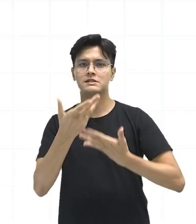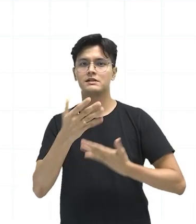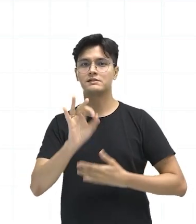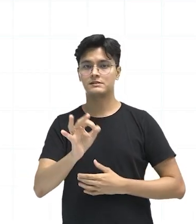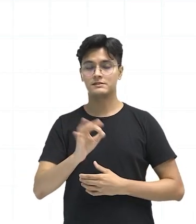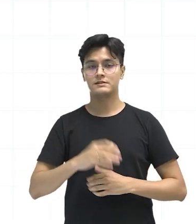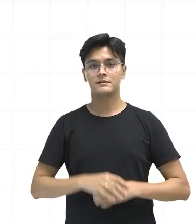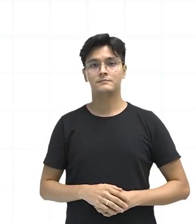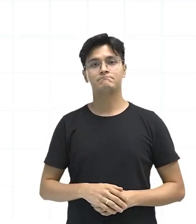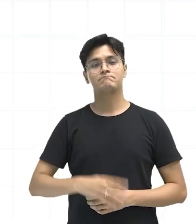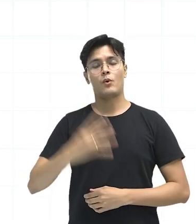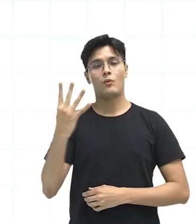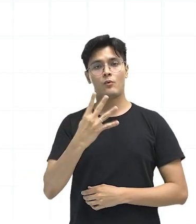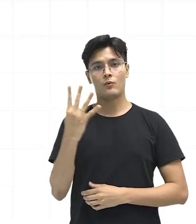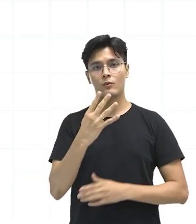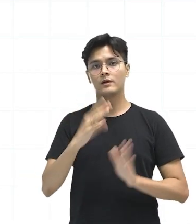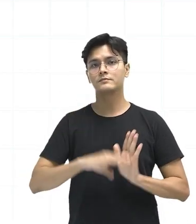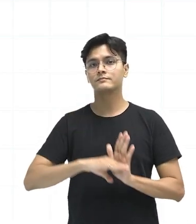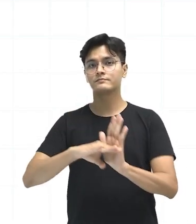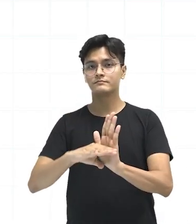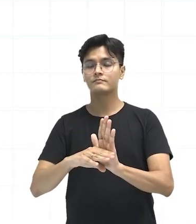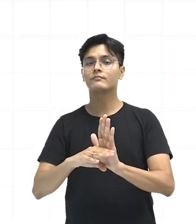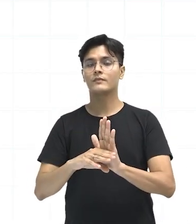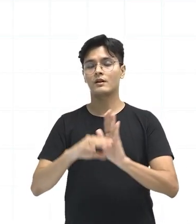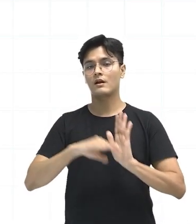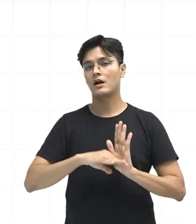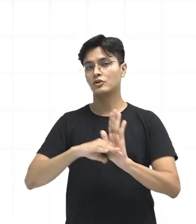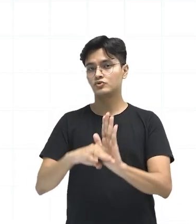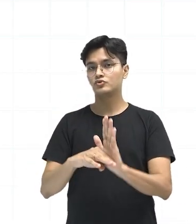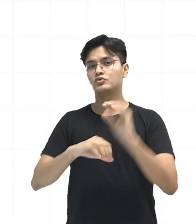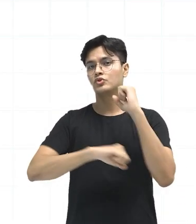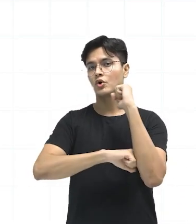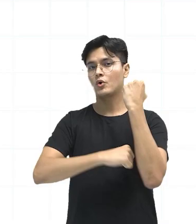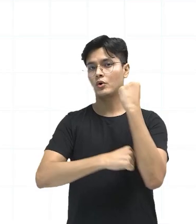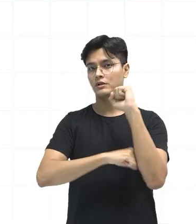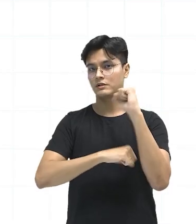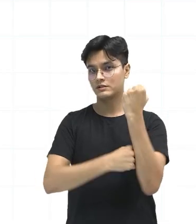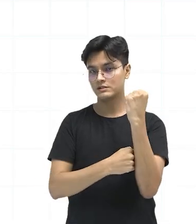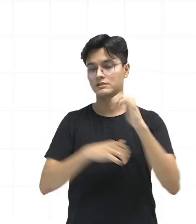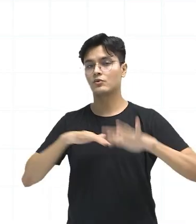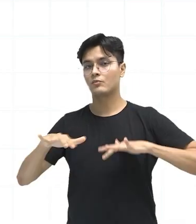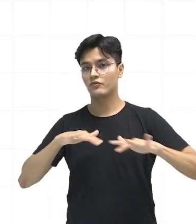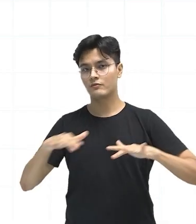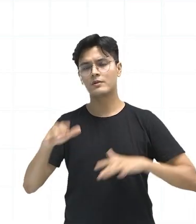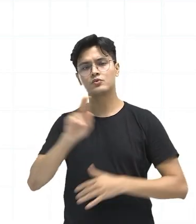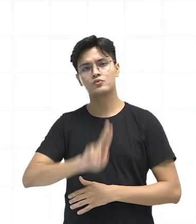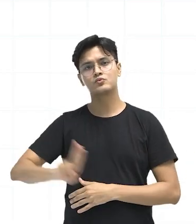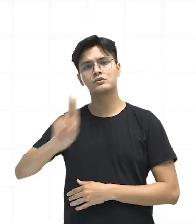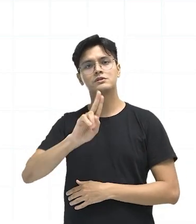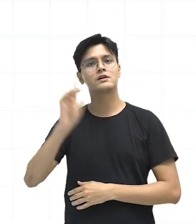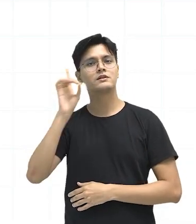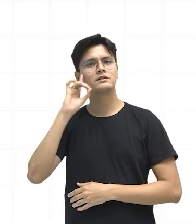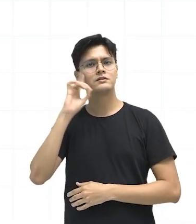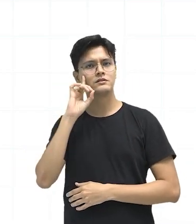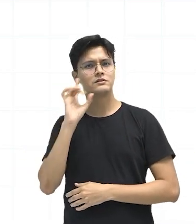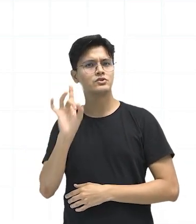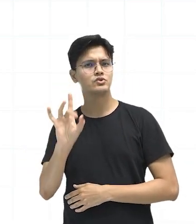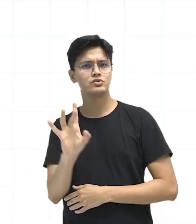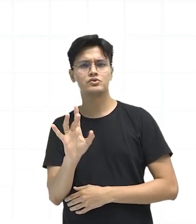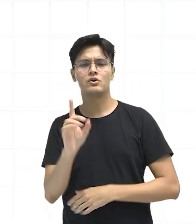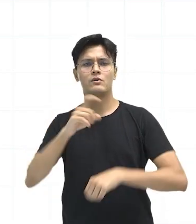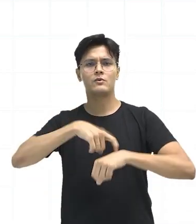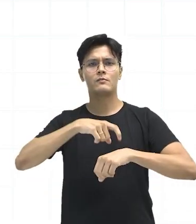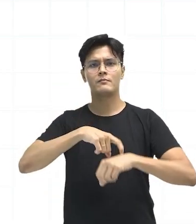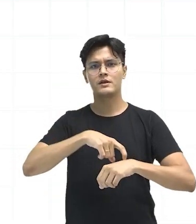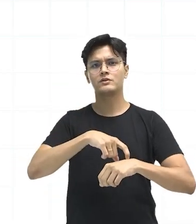Quarto benefício, ajuda na coordenação dos movimentos diários, ou seja, não é só para aquele momento de luta.